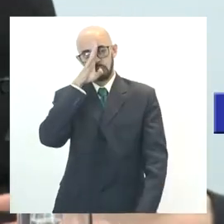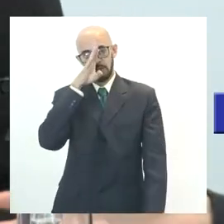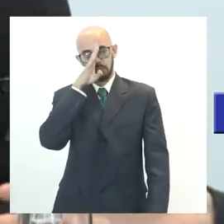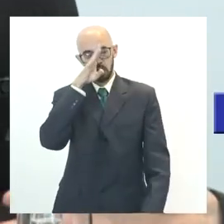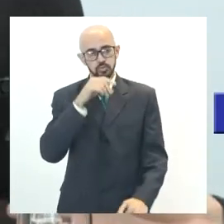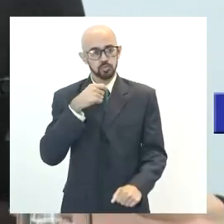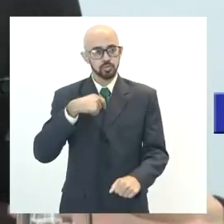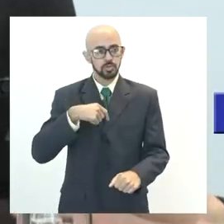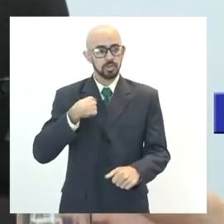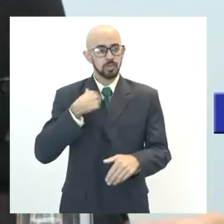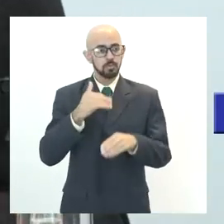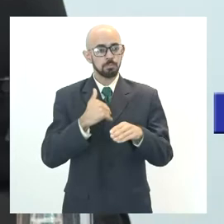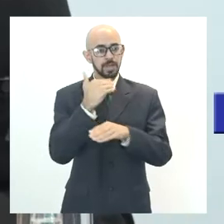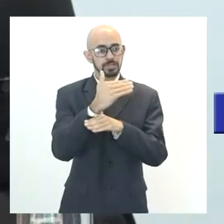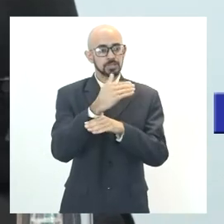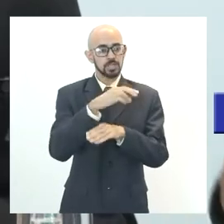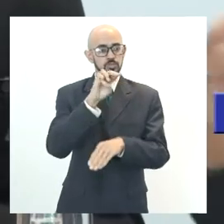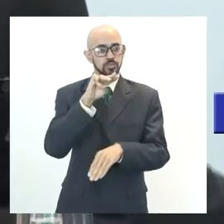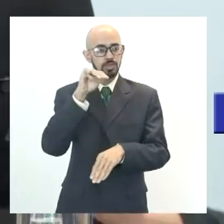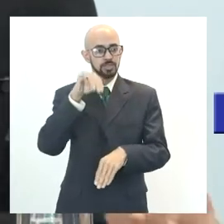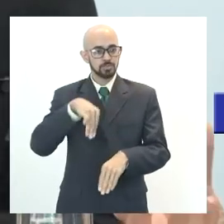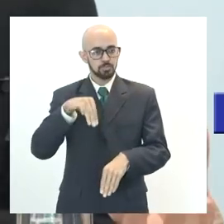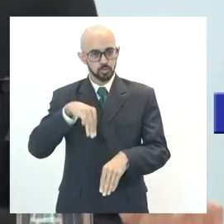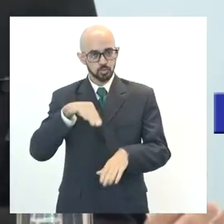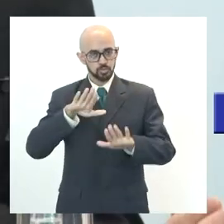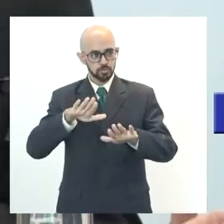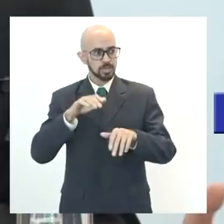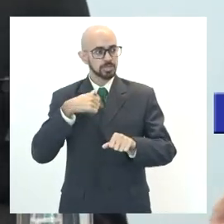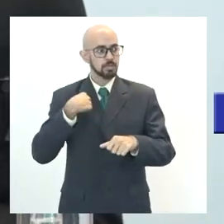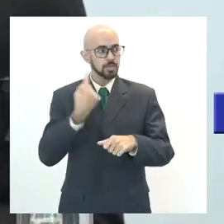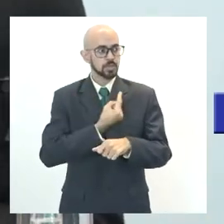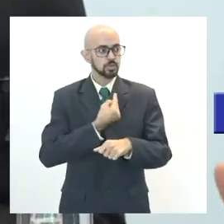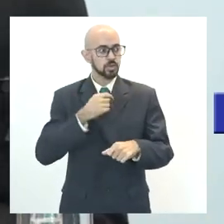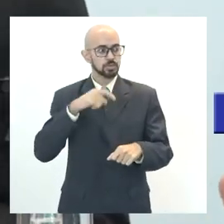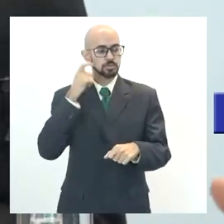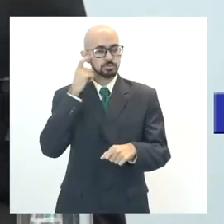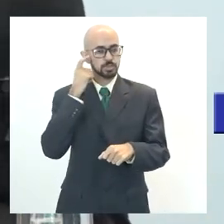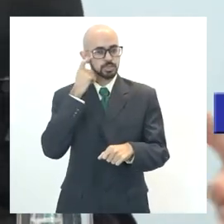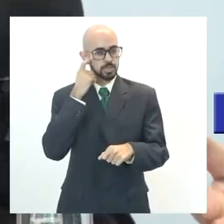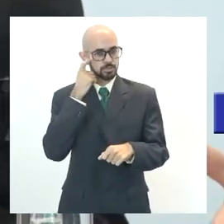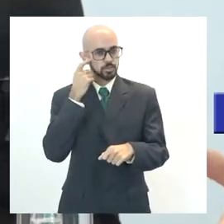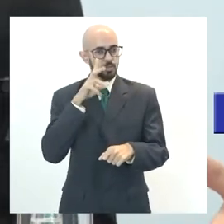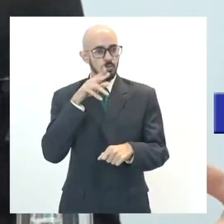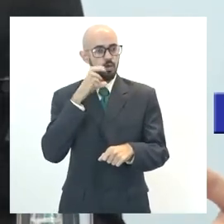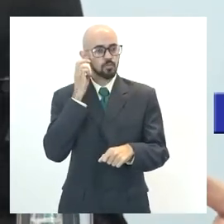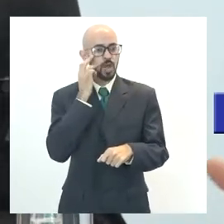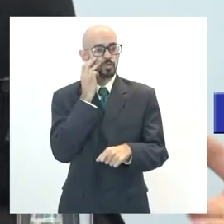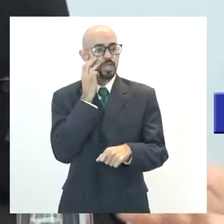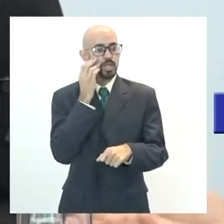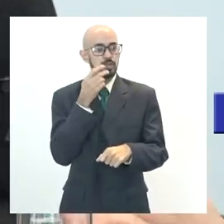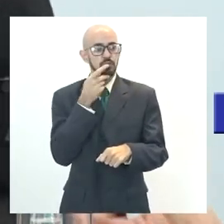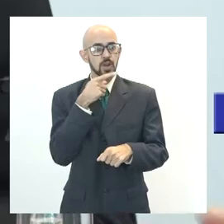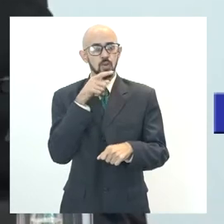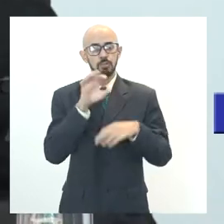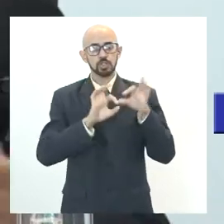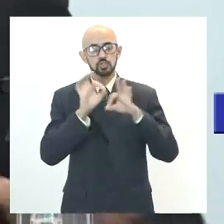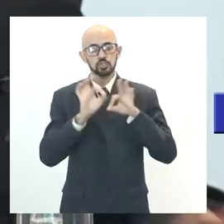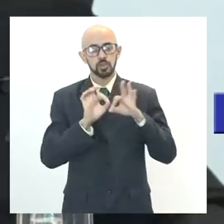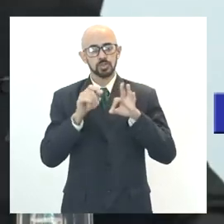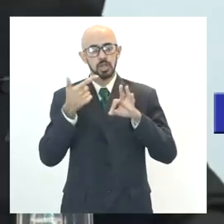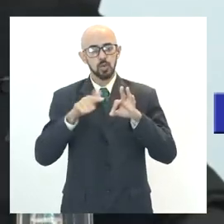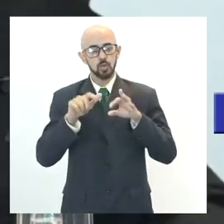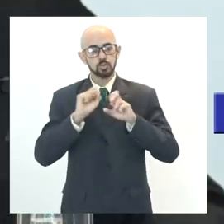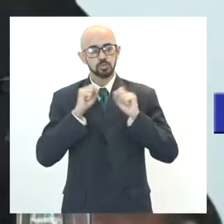acho que passei os treinos que ele falou mas serve para gente do valdec serve para a gente organizar outros